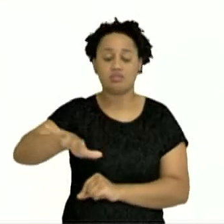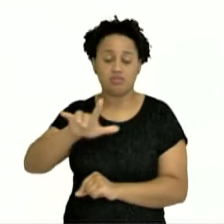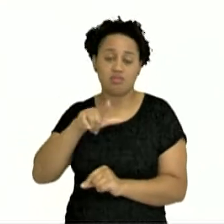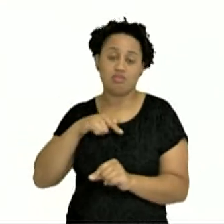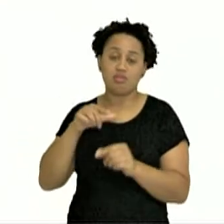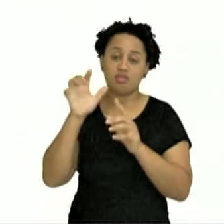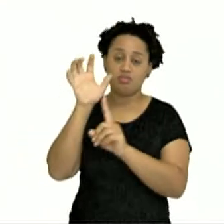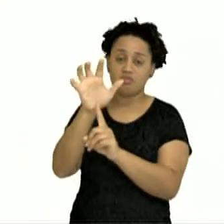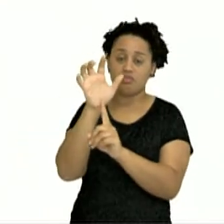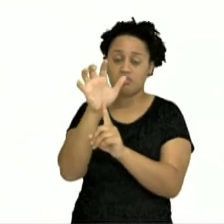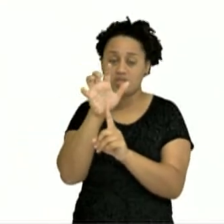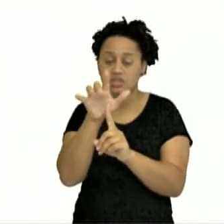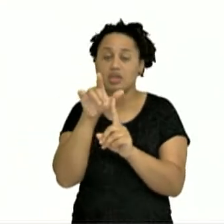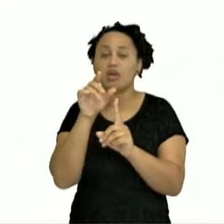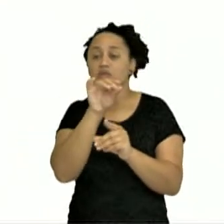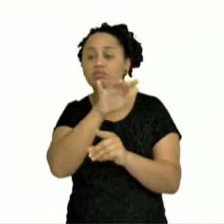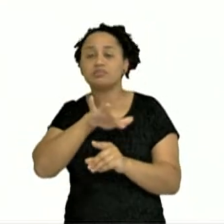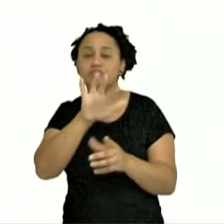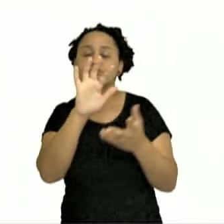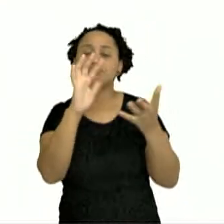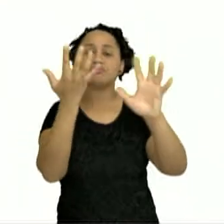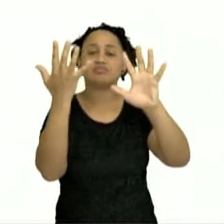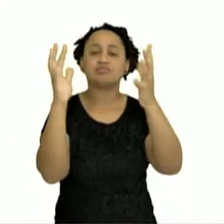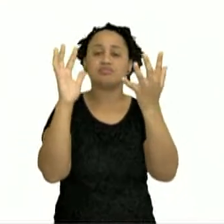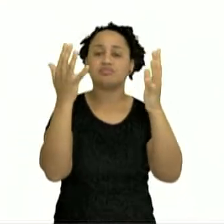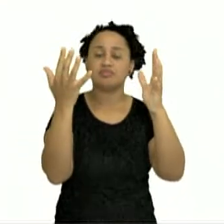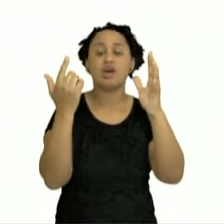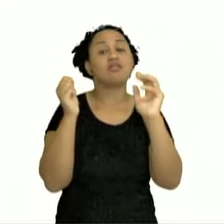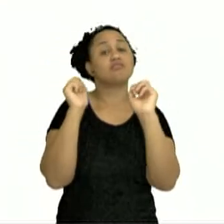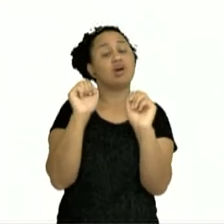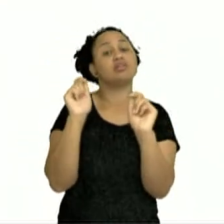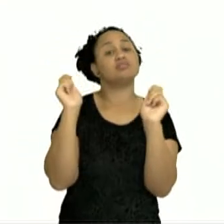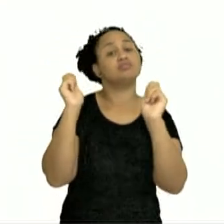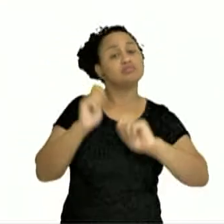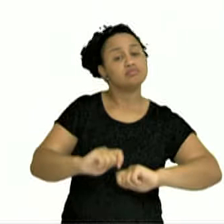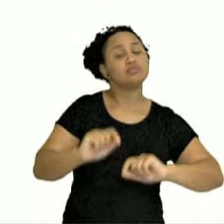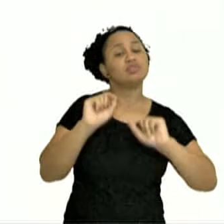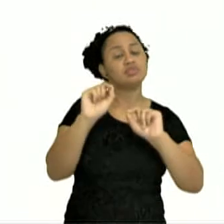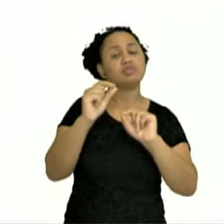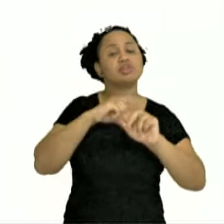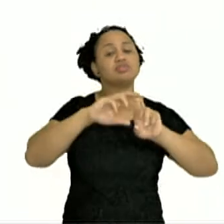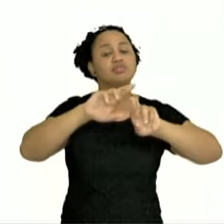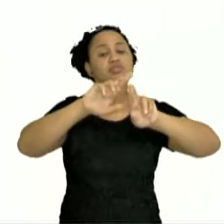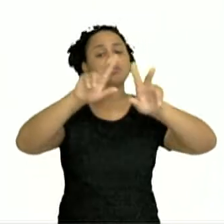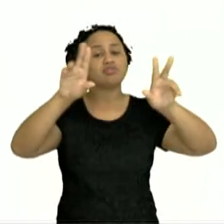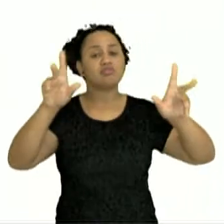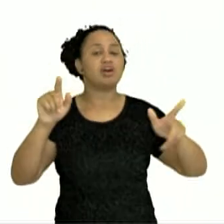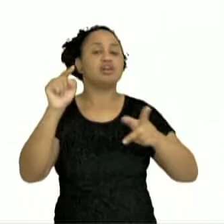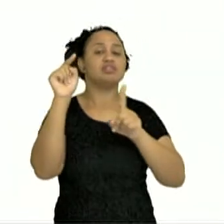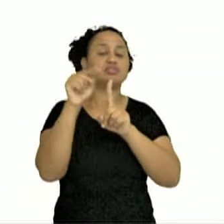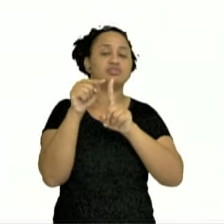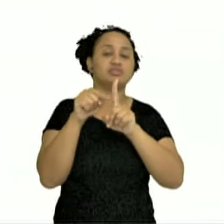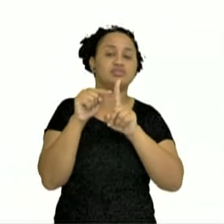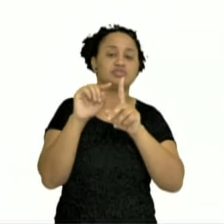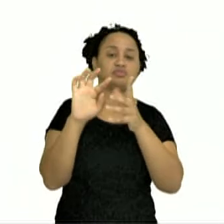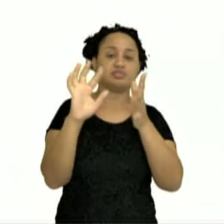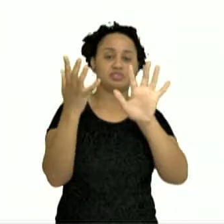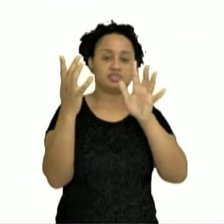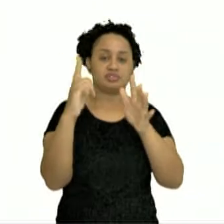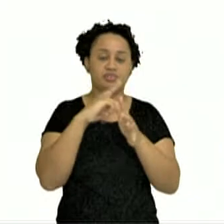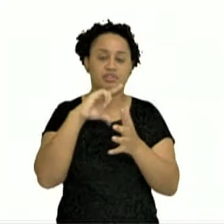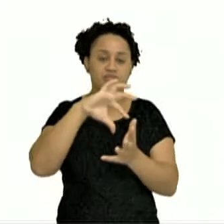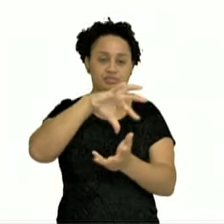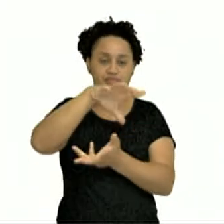determinam ou interferem nos elementos climáticos e possibilitam os diferentes tipos climáticos que nós vamos encontrar